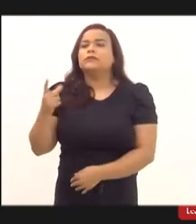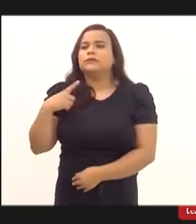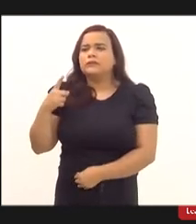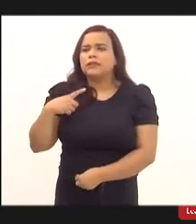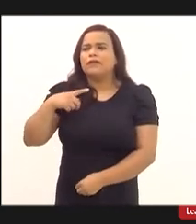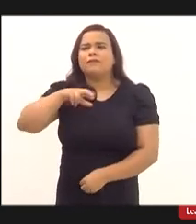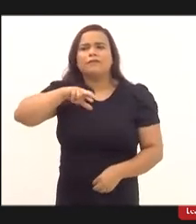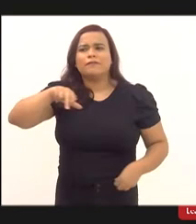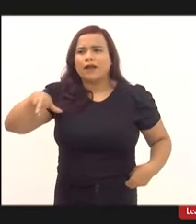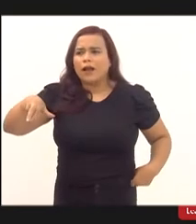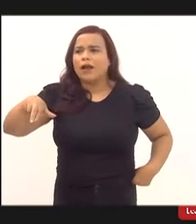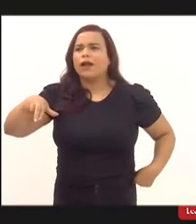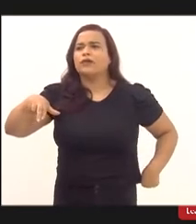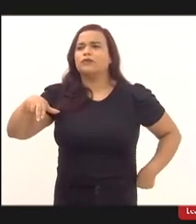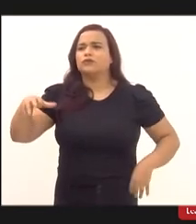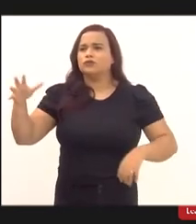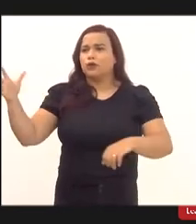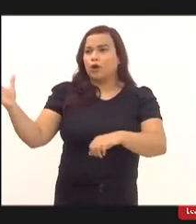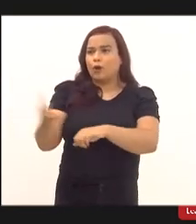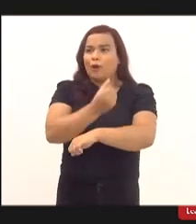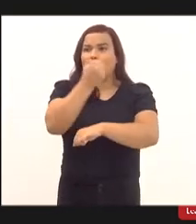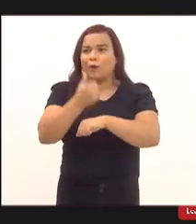golpes estão sendo